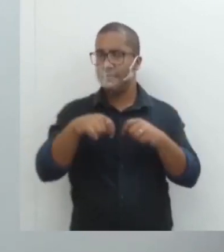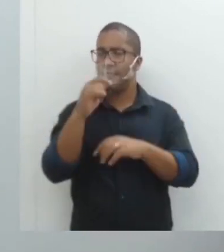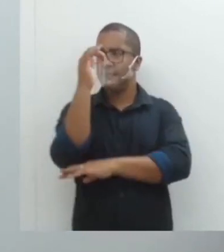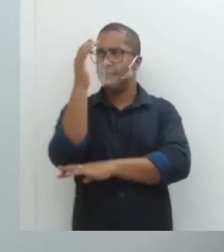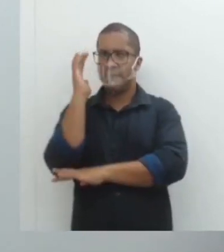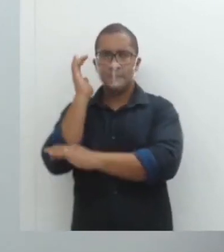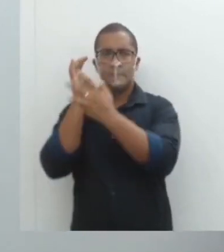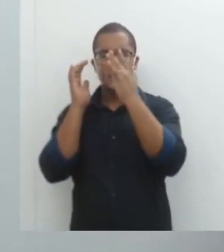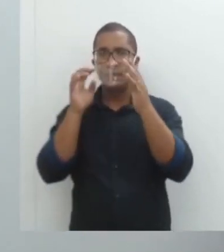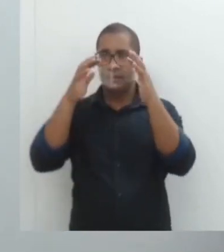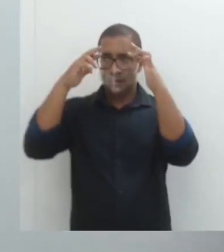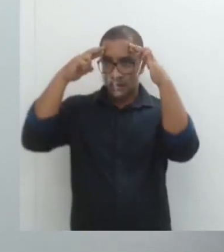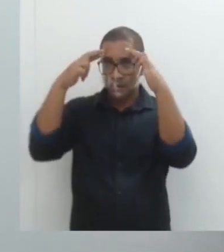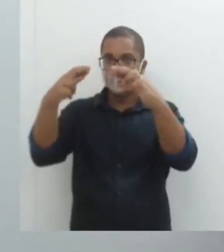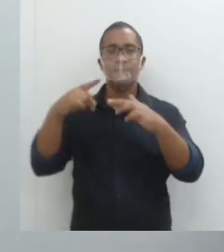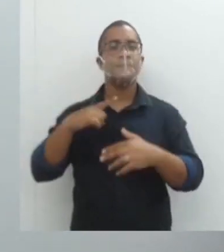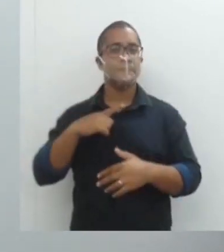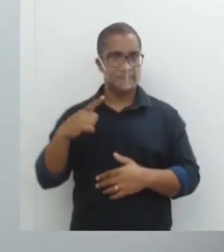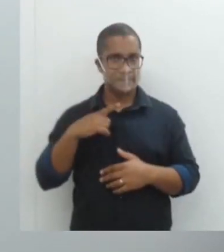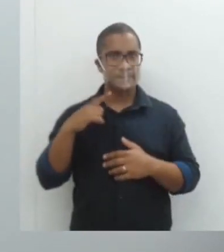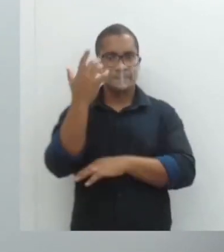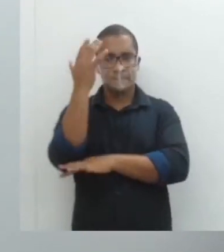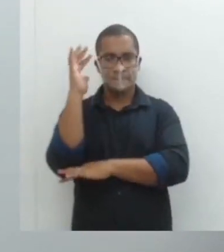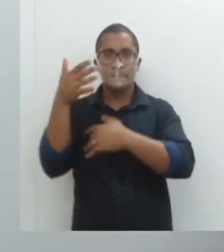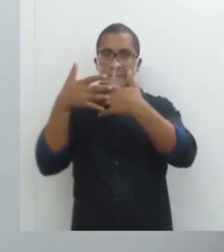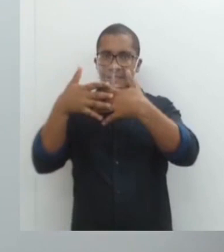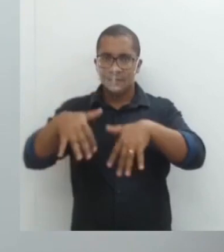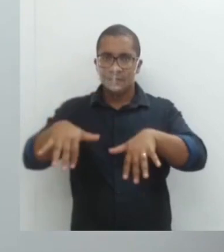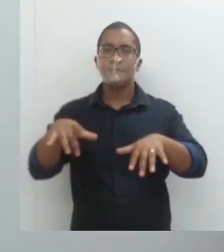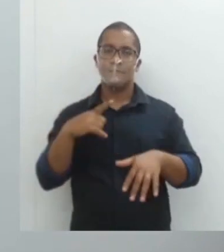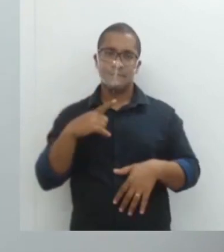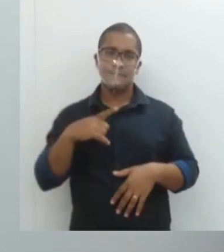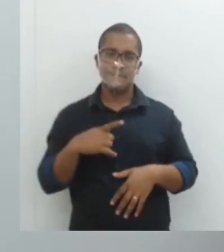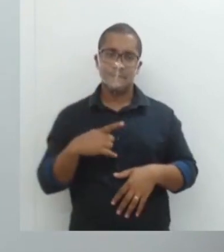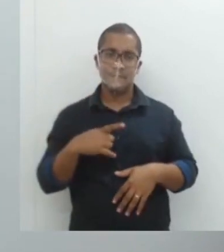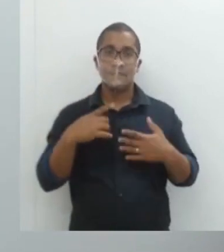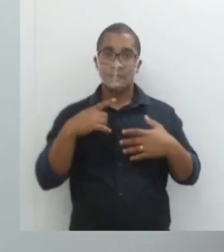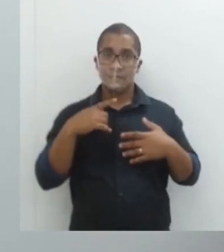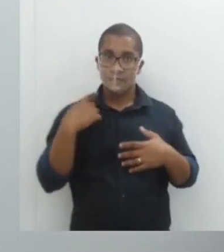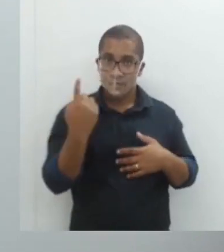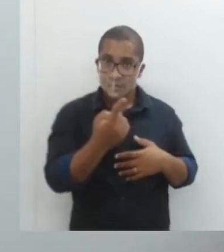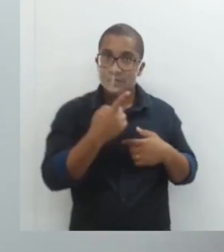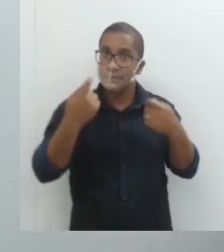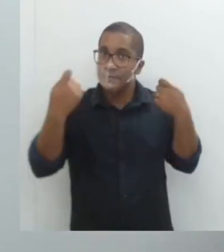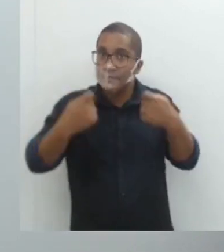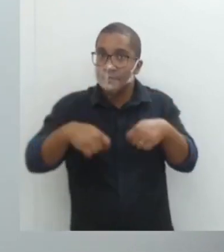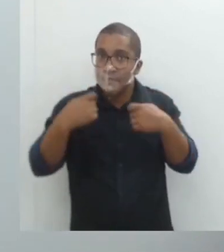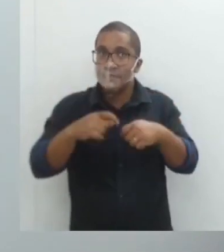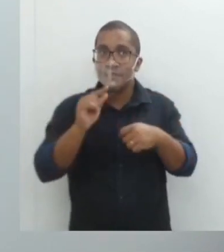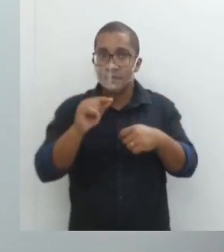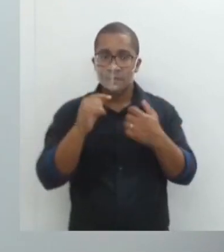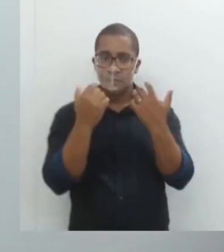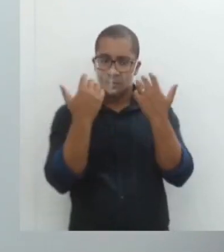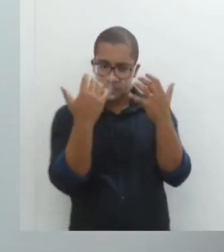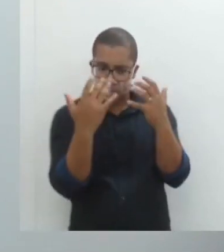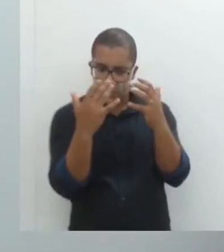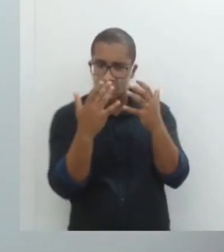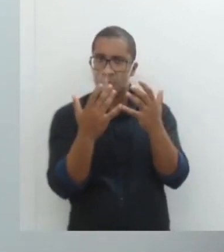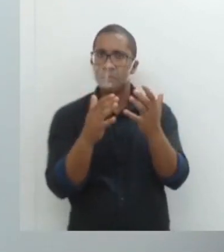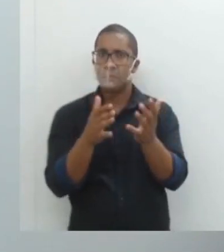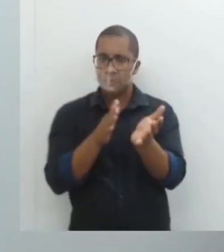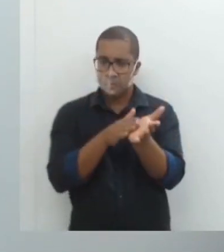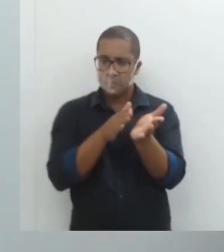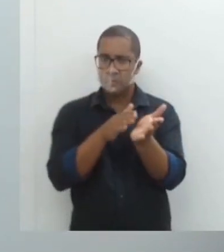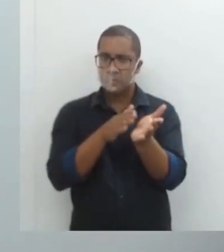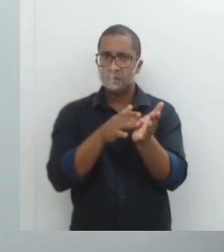têm um respeito muito grande com a natureza, né? Então, a gente precisa, né, aplaudir toda vez